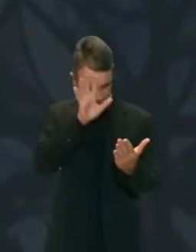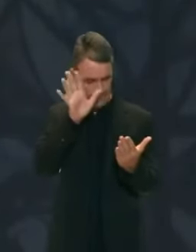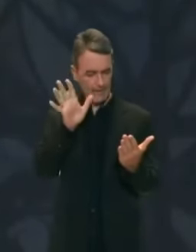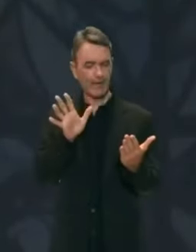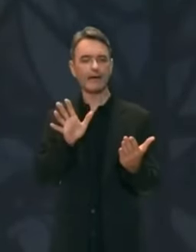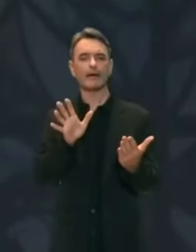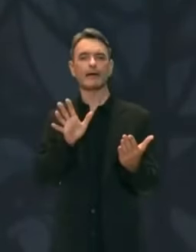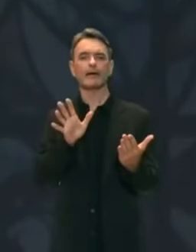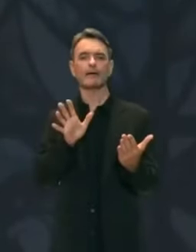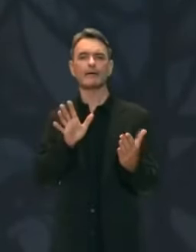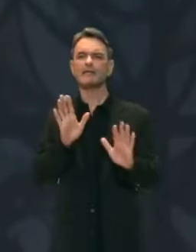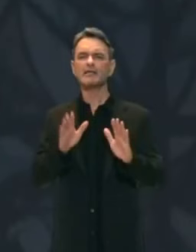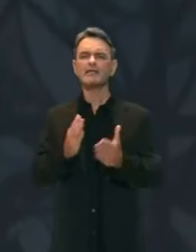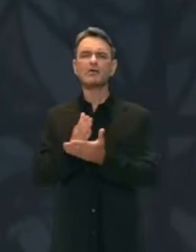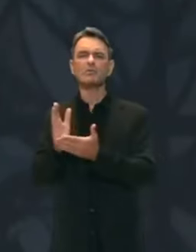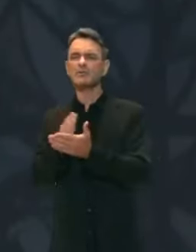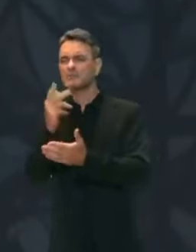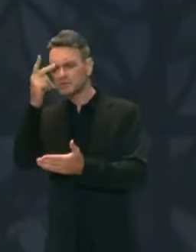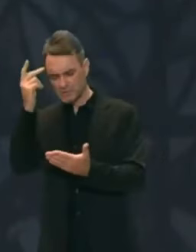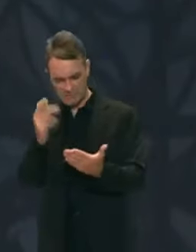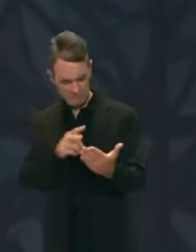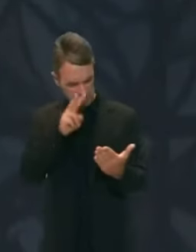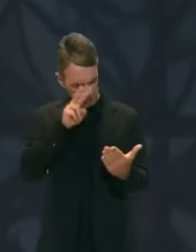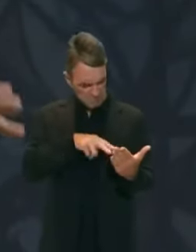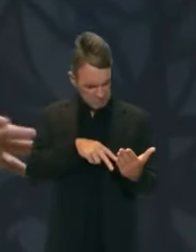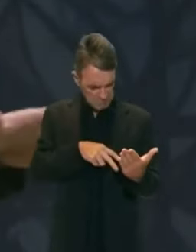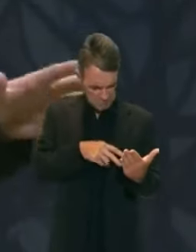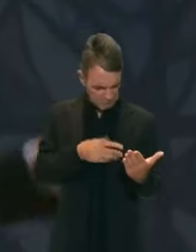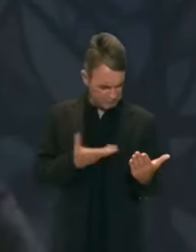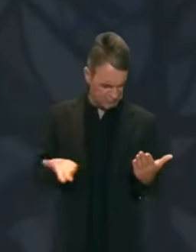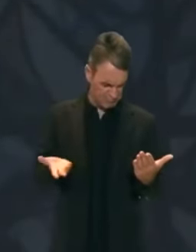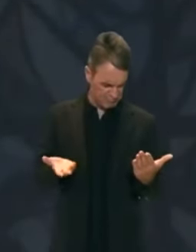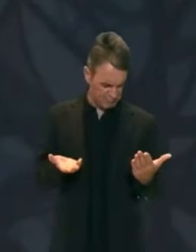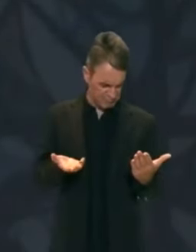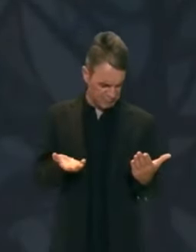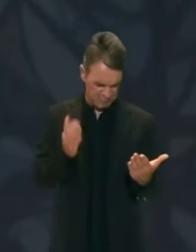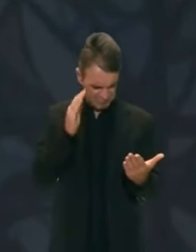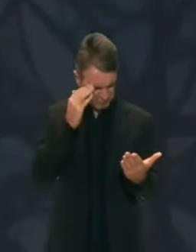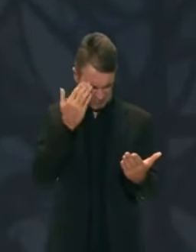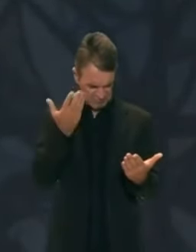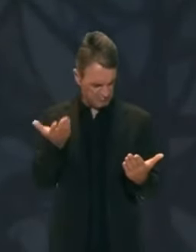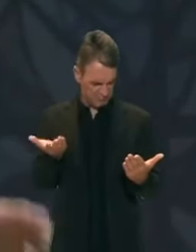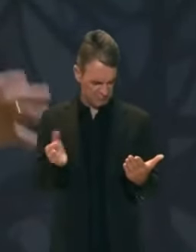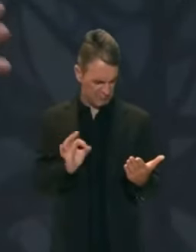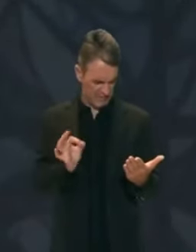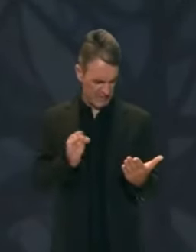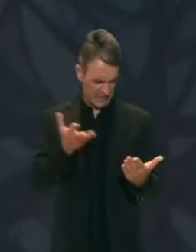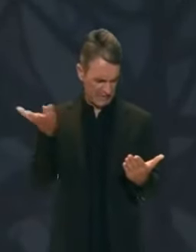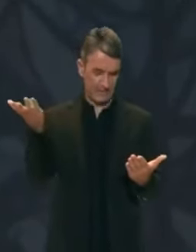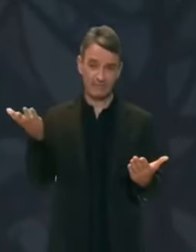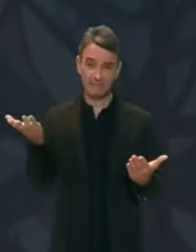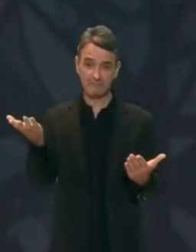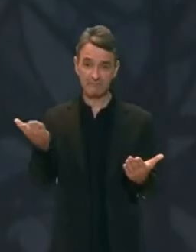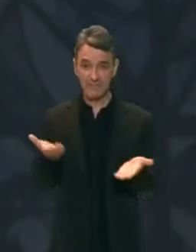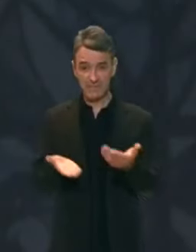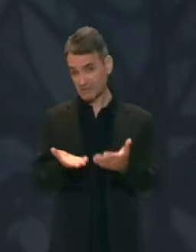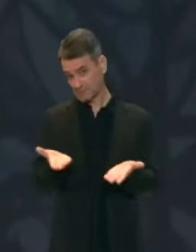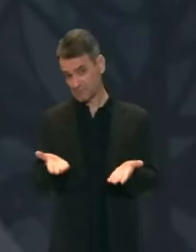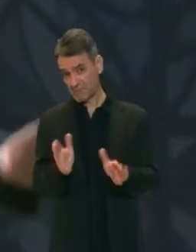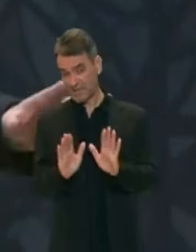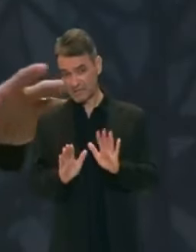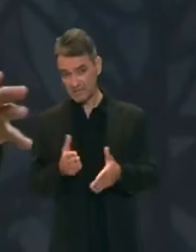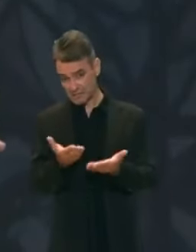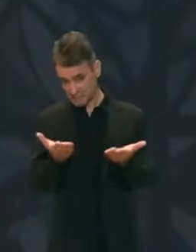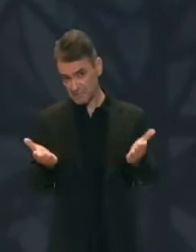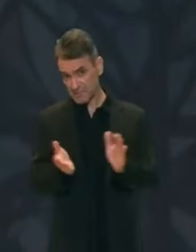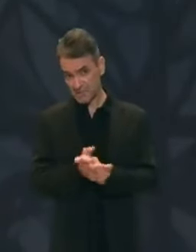muita gente que lê a Bíblia e não entende, não é? Muita gente que lê a Bíblia e não entende. De repente você é uma delas. Se